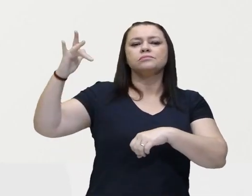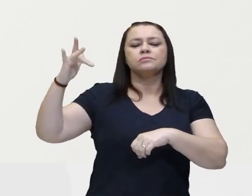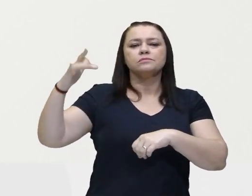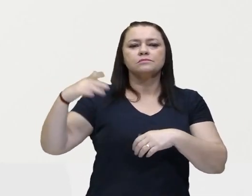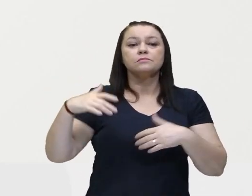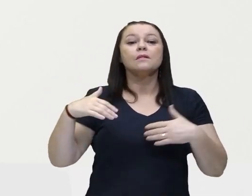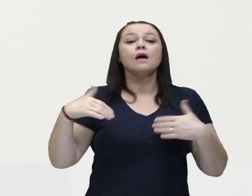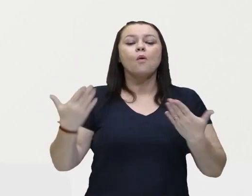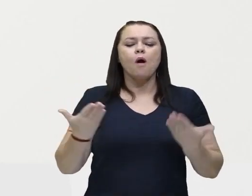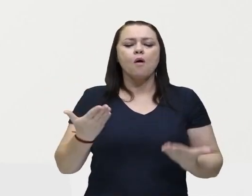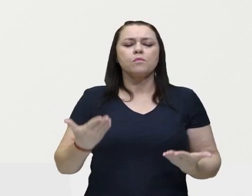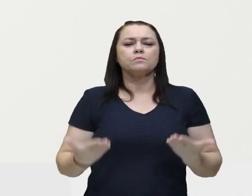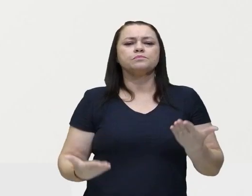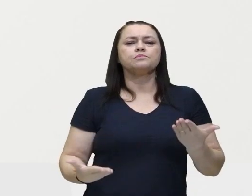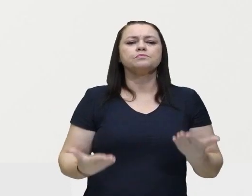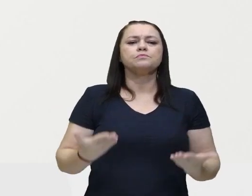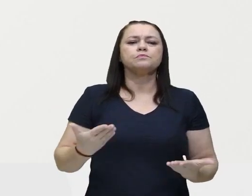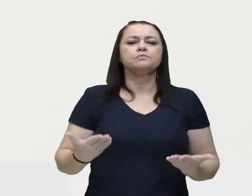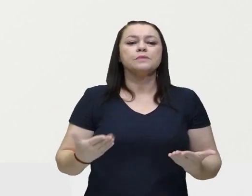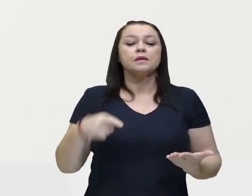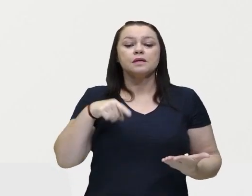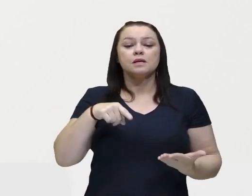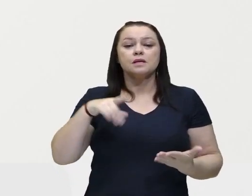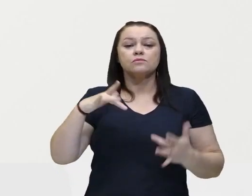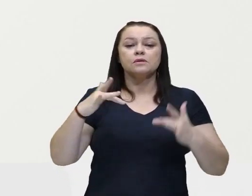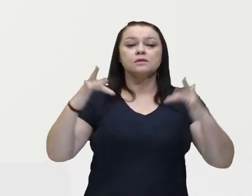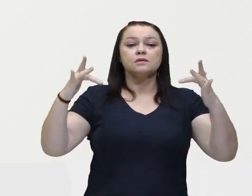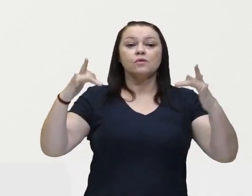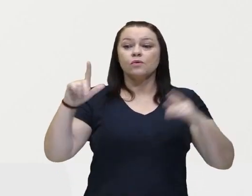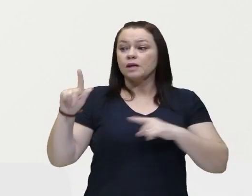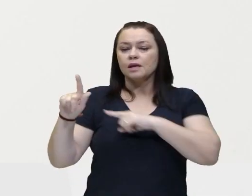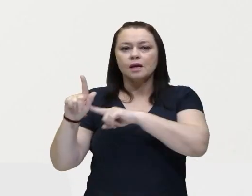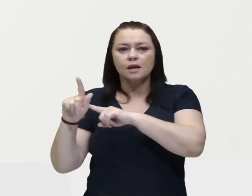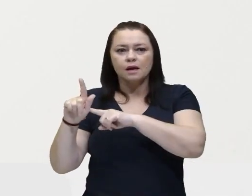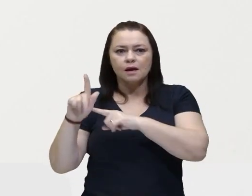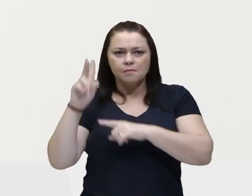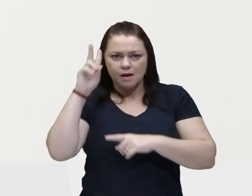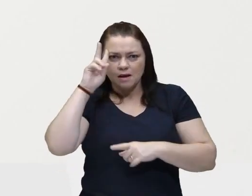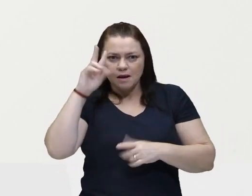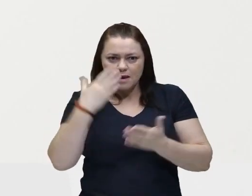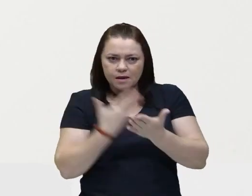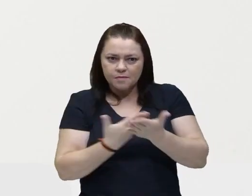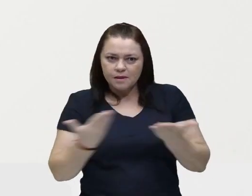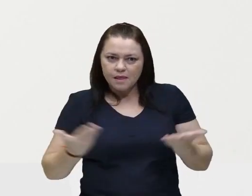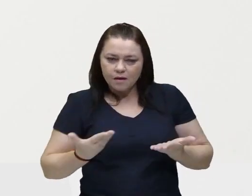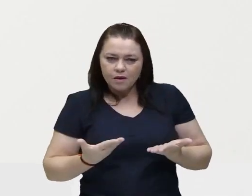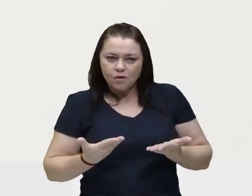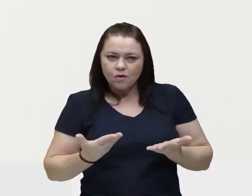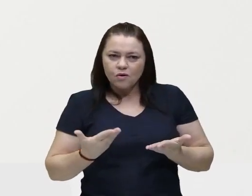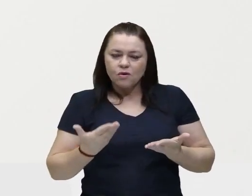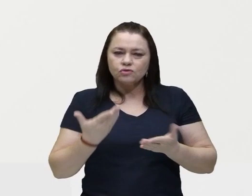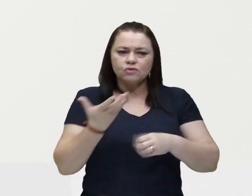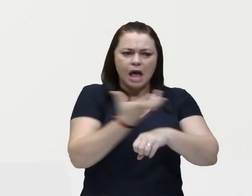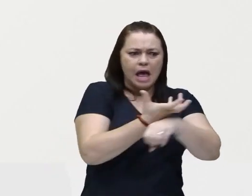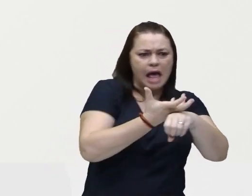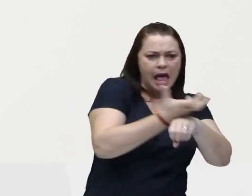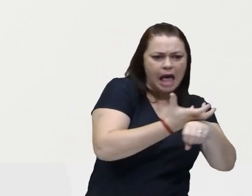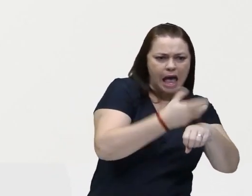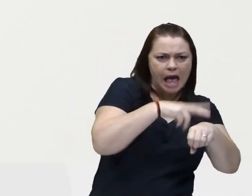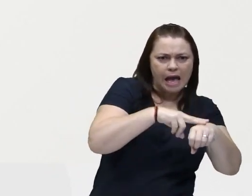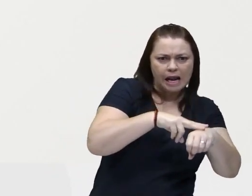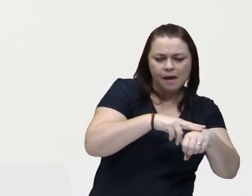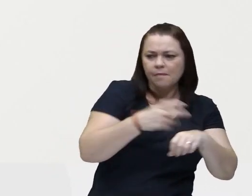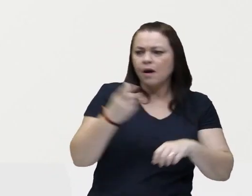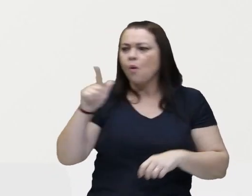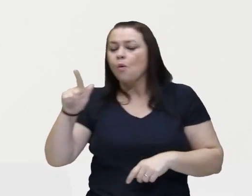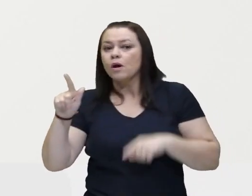o peso desse ouro em gramas? Lembra da aula de hoje? A grama ou grama, professor? Muito bem, o